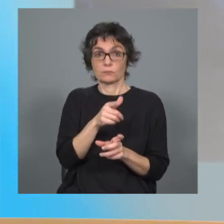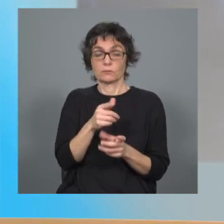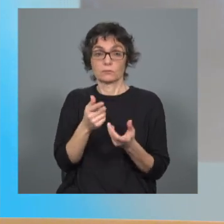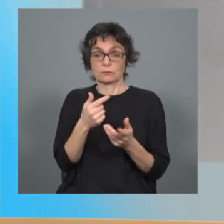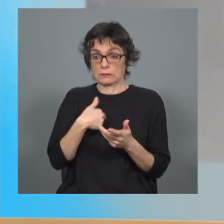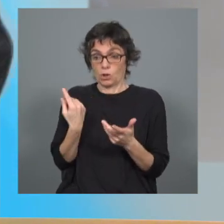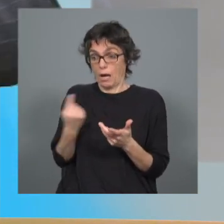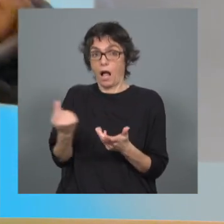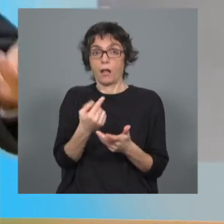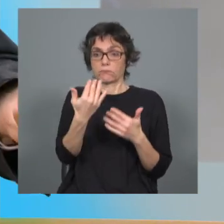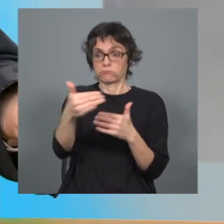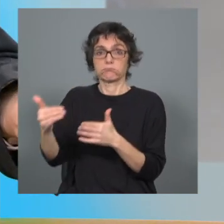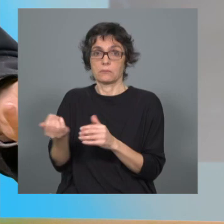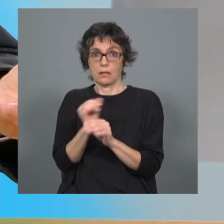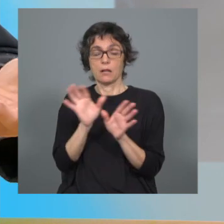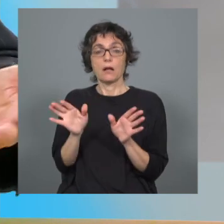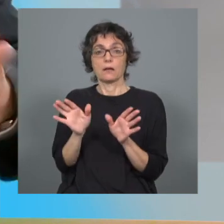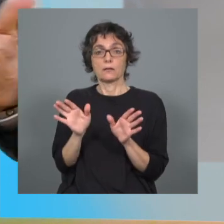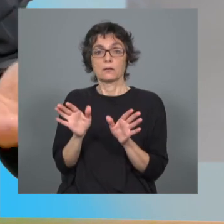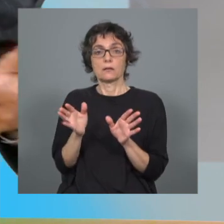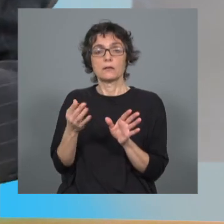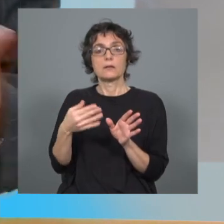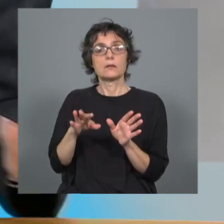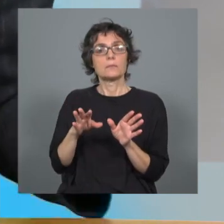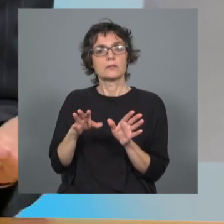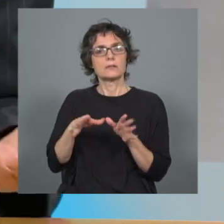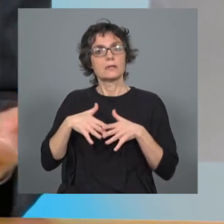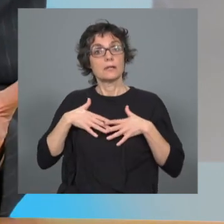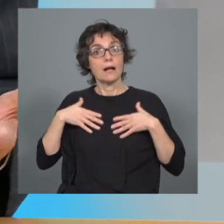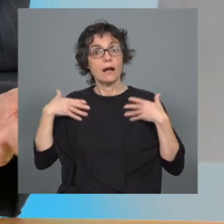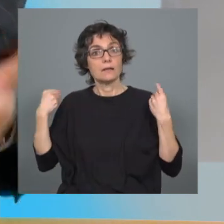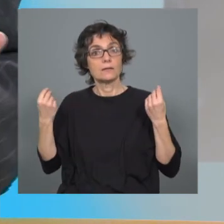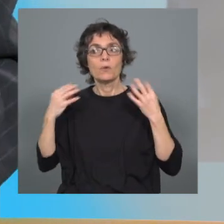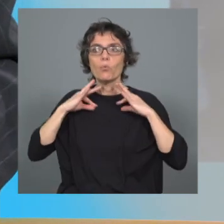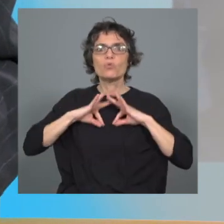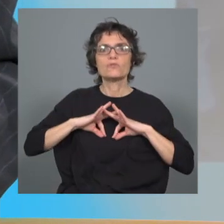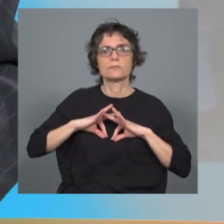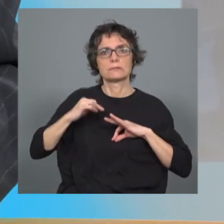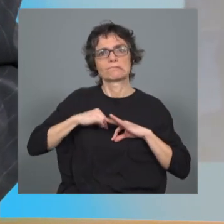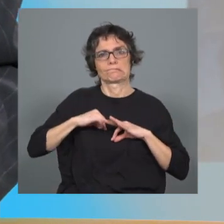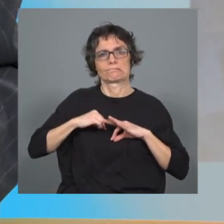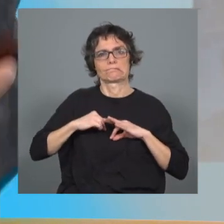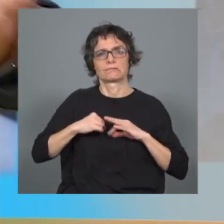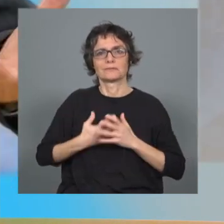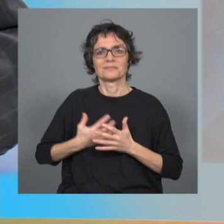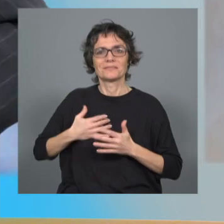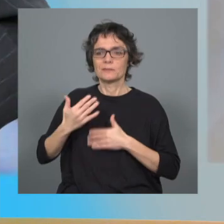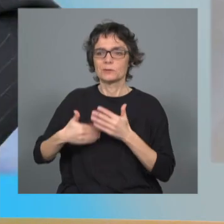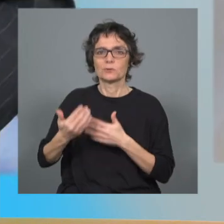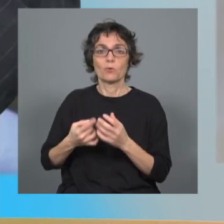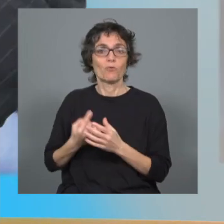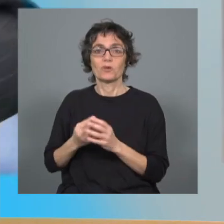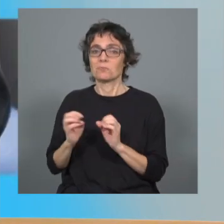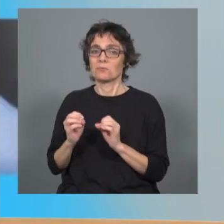reduzido, já está melhor que o que estivemos, mas o espiritual pode aí desempenhar uma